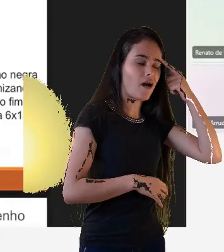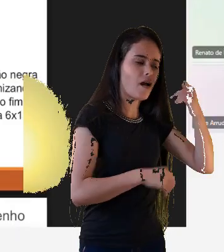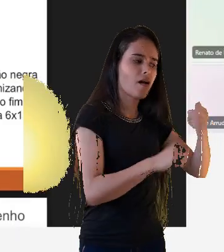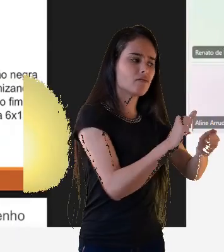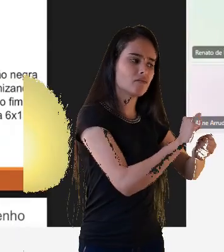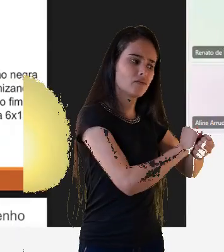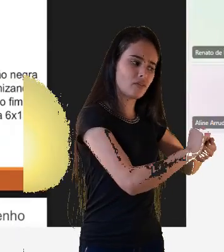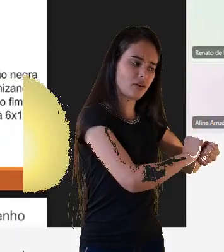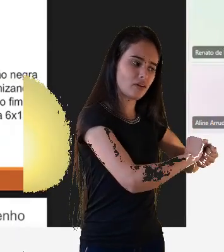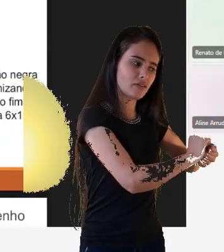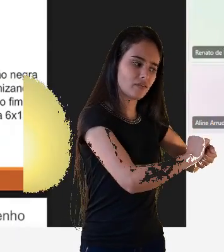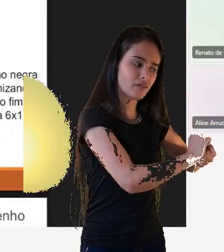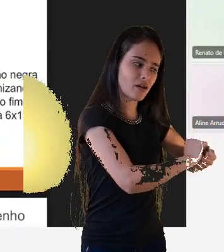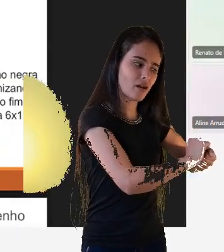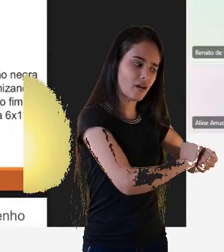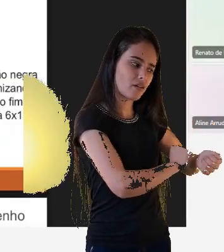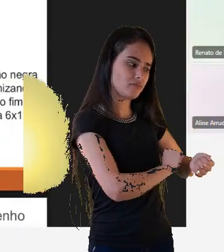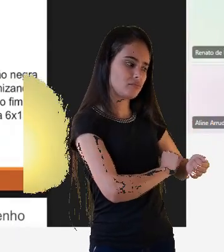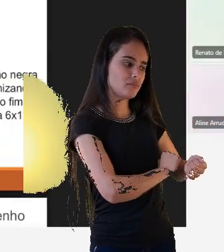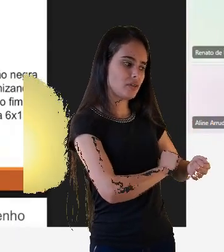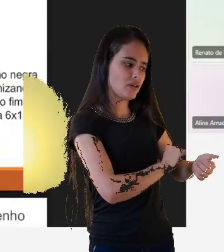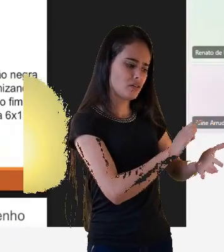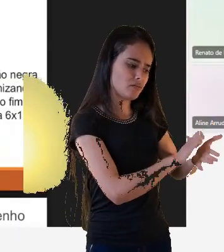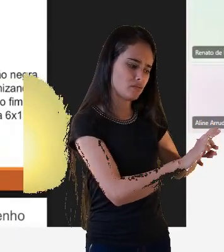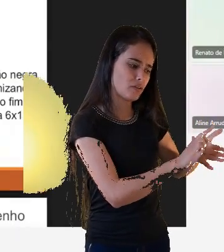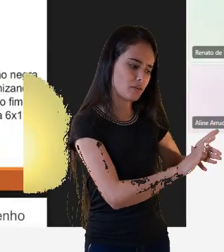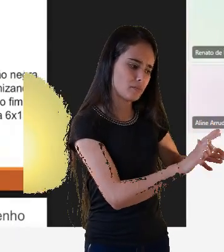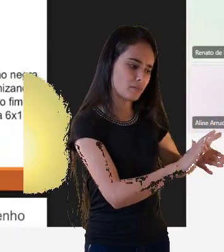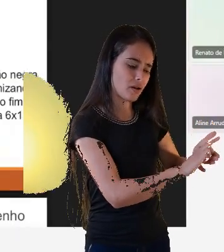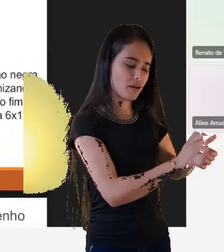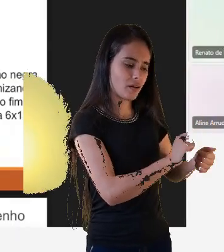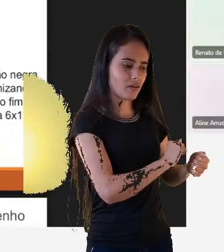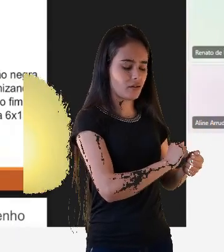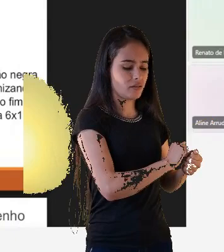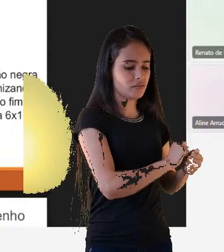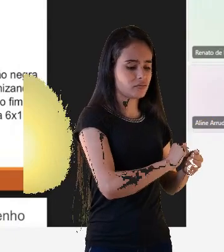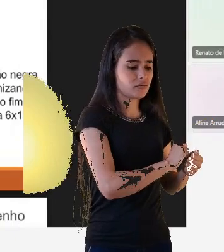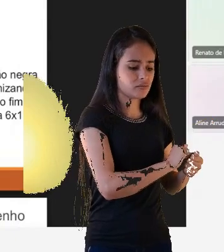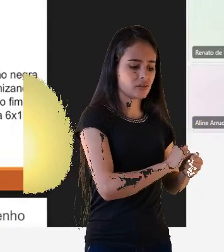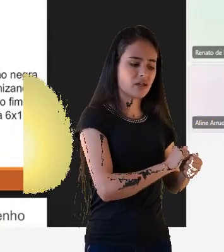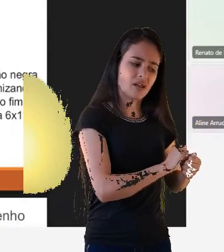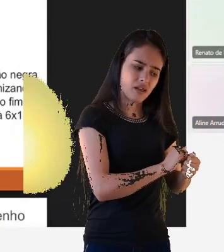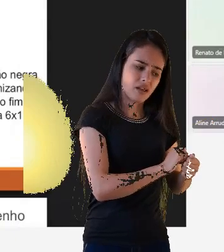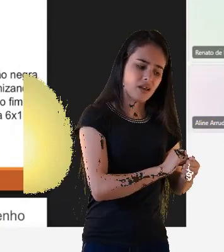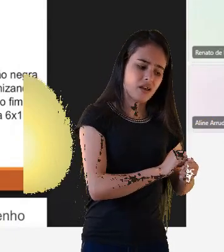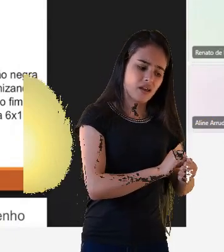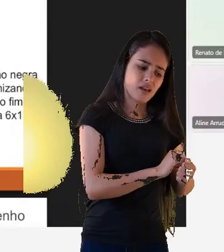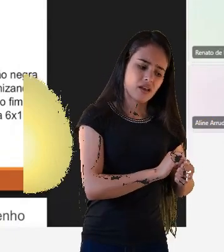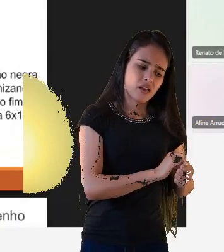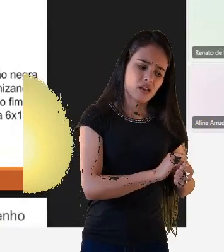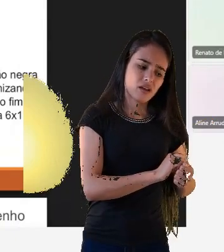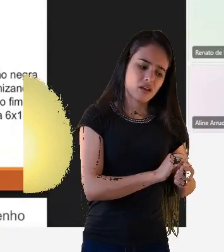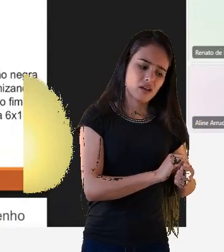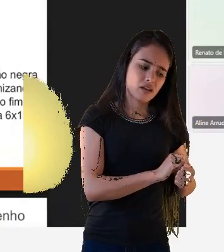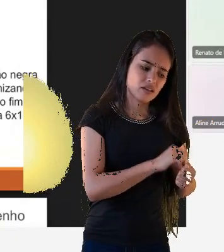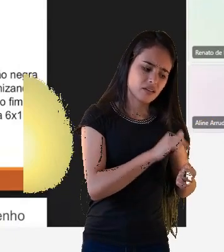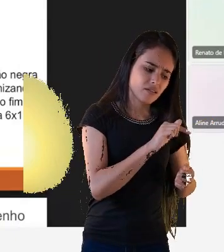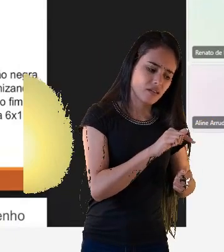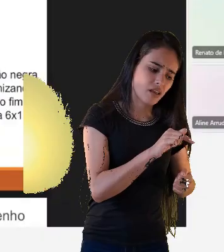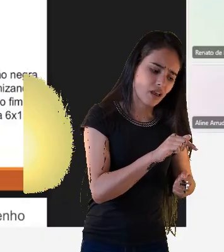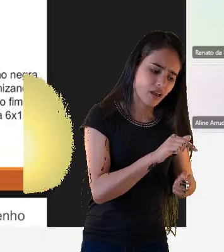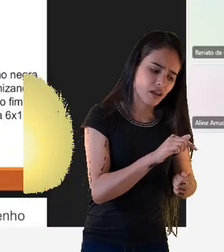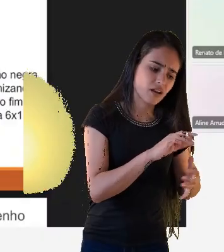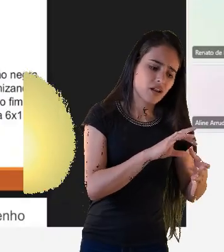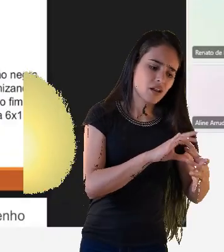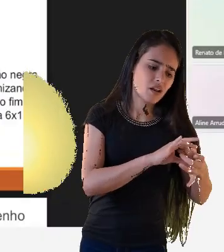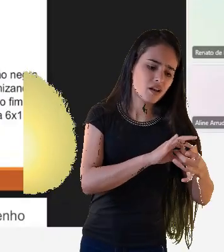né? Lavando seu próprio prato, lavando sua própria roupa, fazendo sua própria comida. Com certeza ela poderia fazer isso, mas